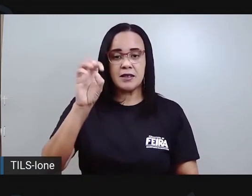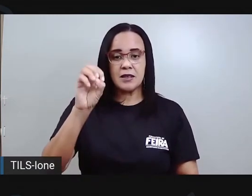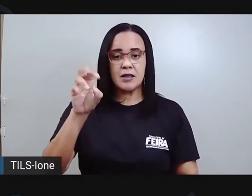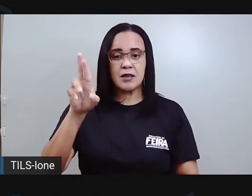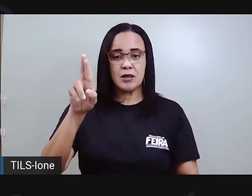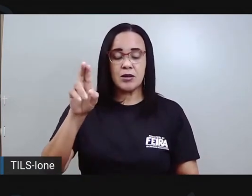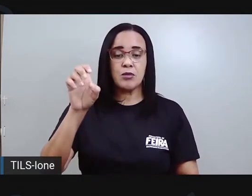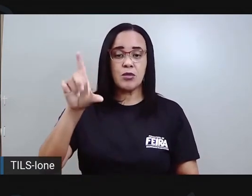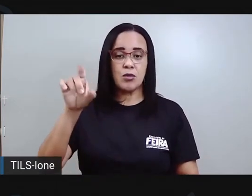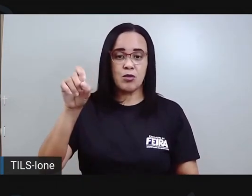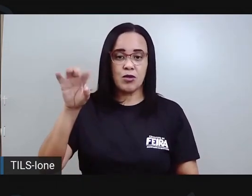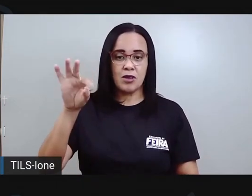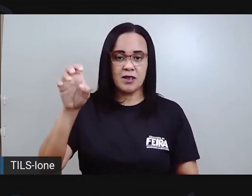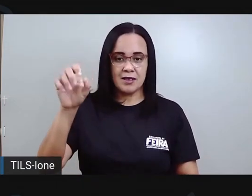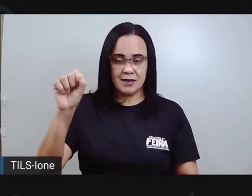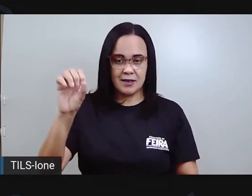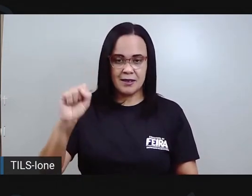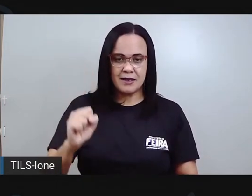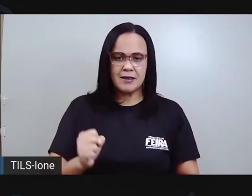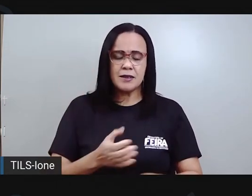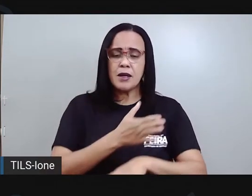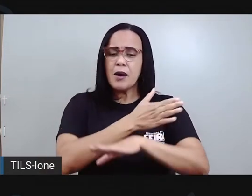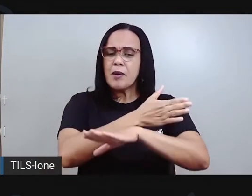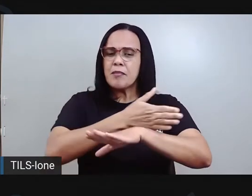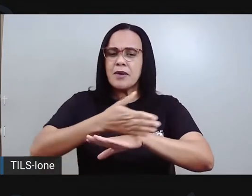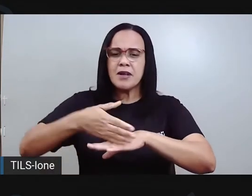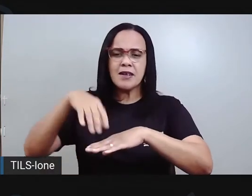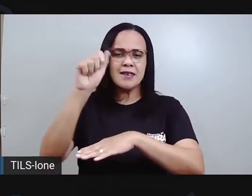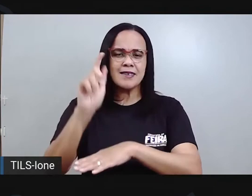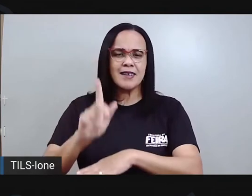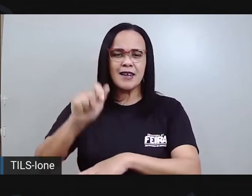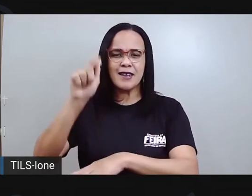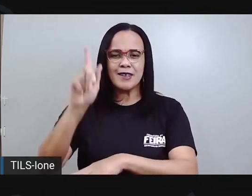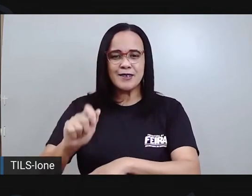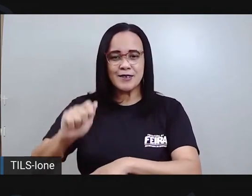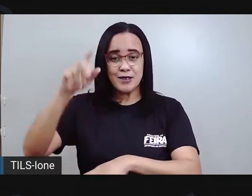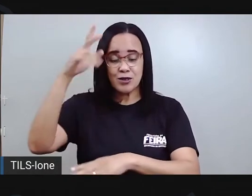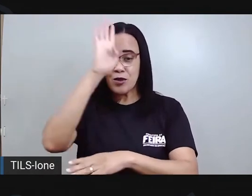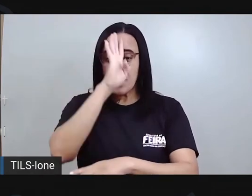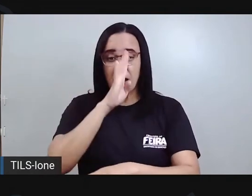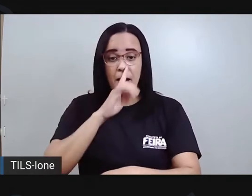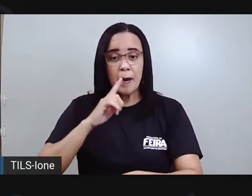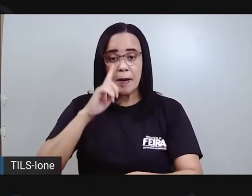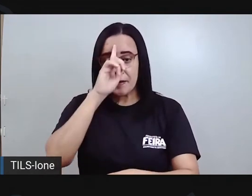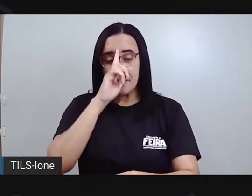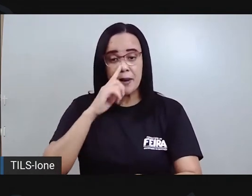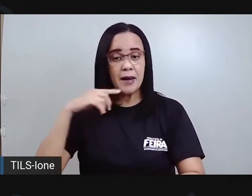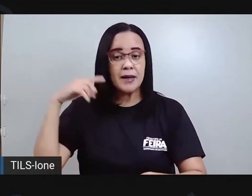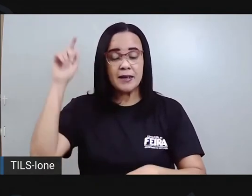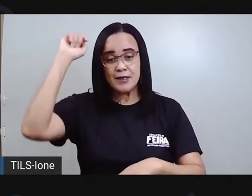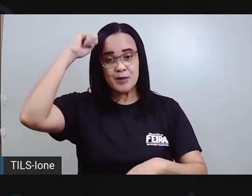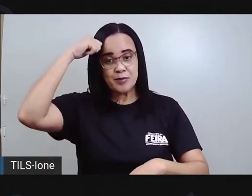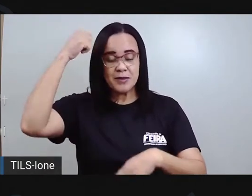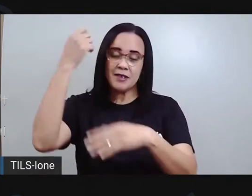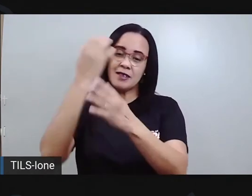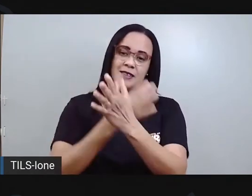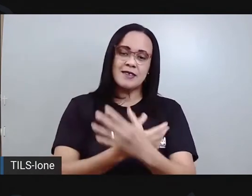brancas, azuis, amarelas e pretas, brincam na luz as belas borboletas.